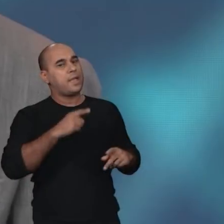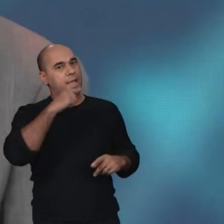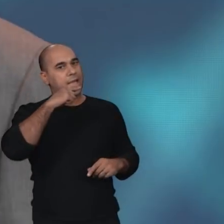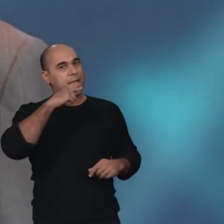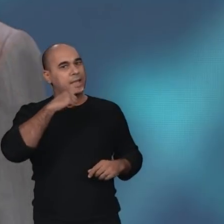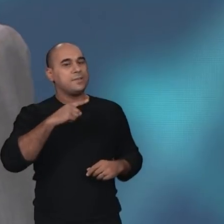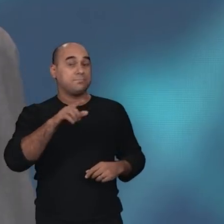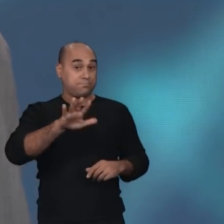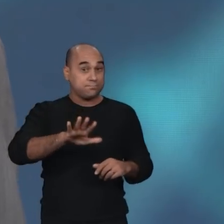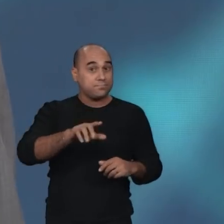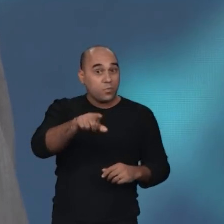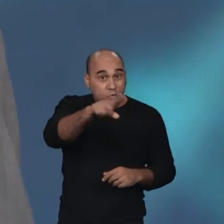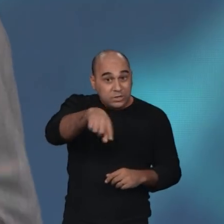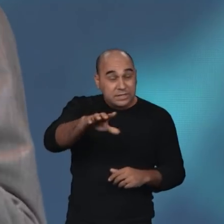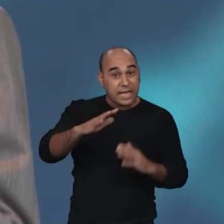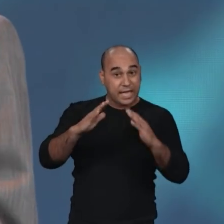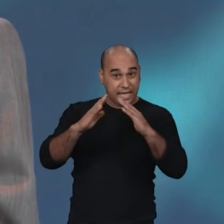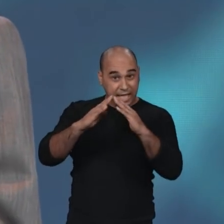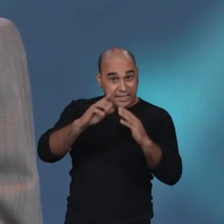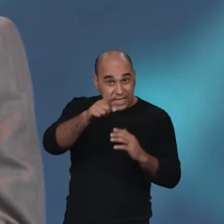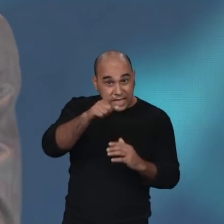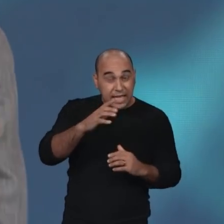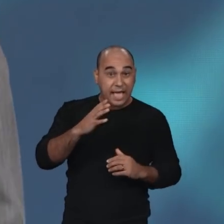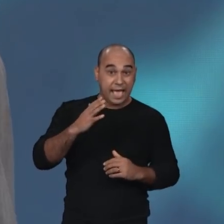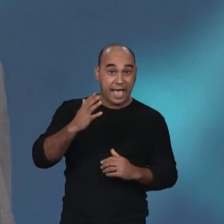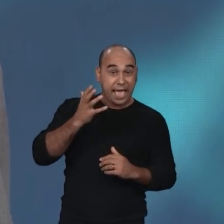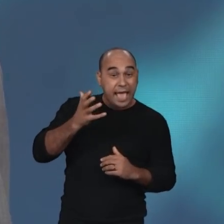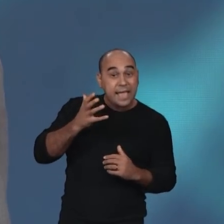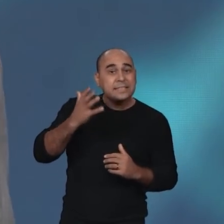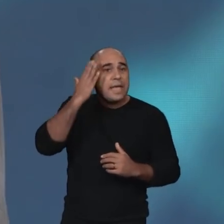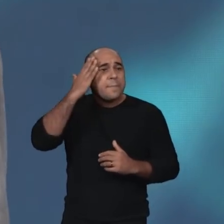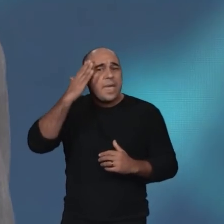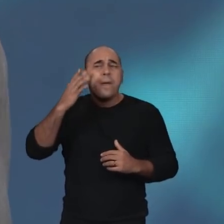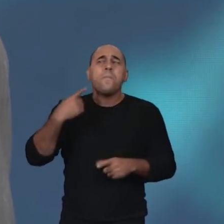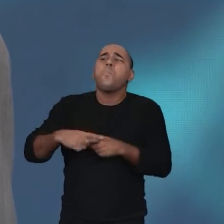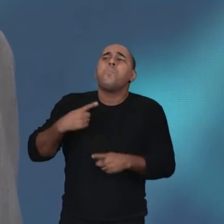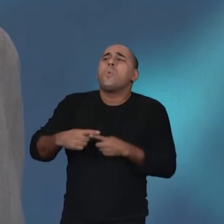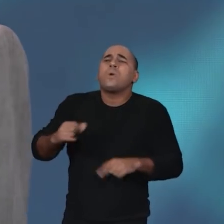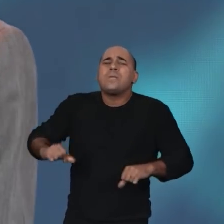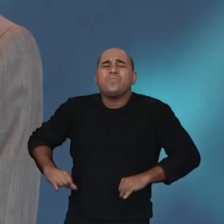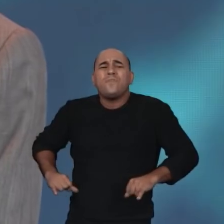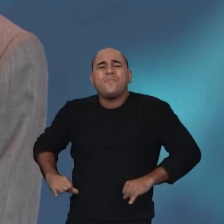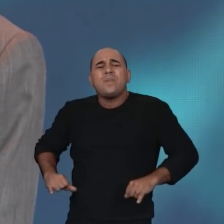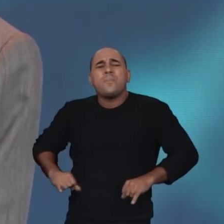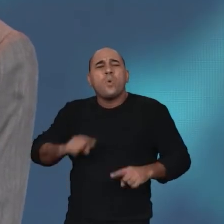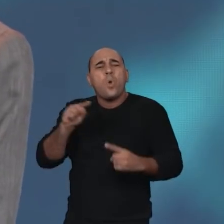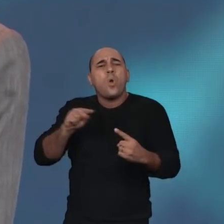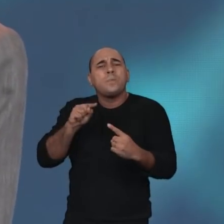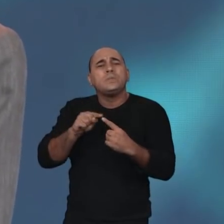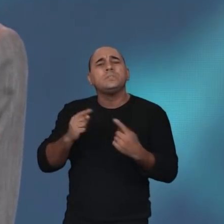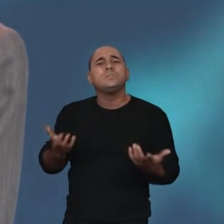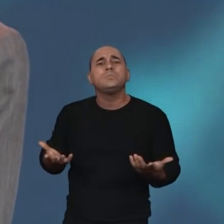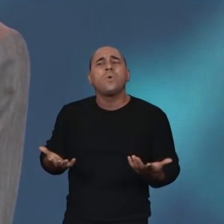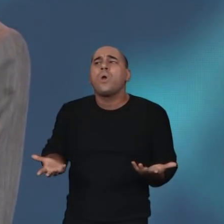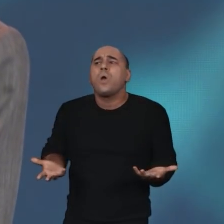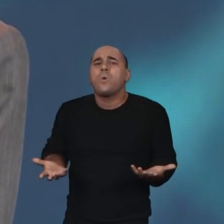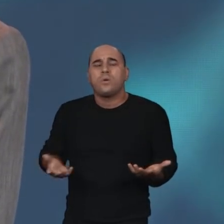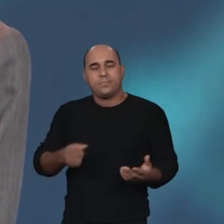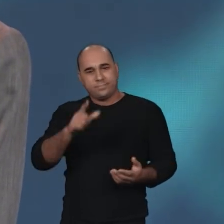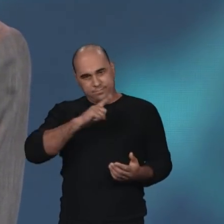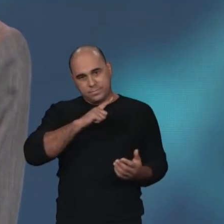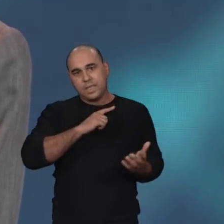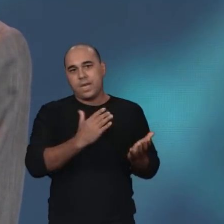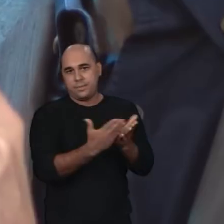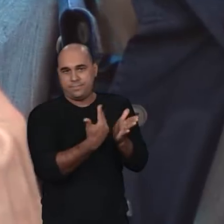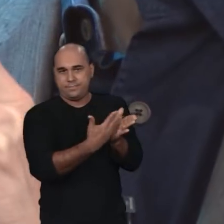Você aí de casa que quiser saber mais por que nós sofremos, qual é a razão para tudo isso, você pode aprender sobre isso